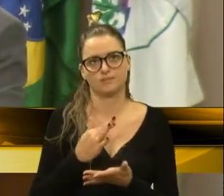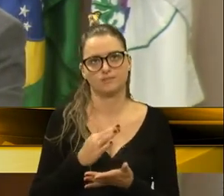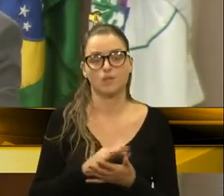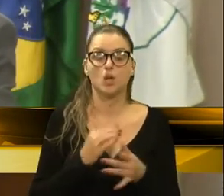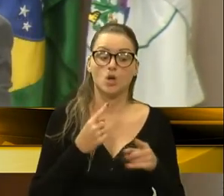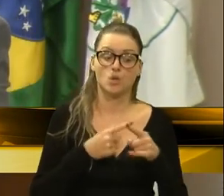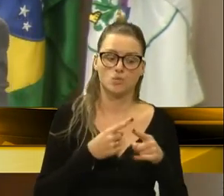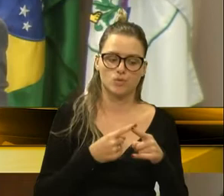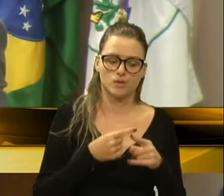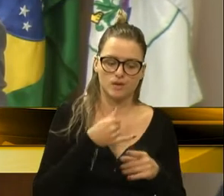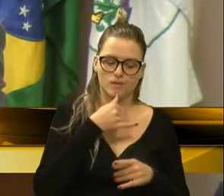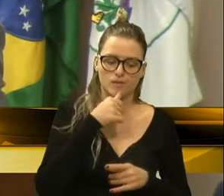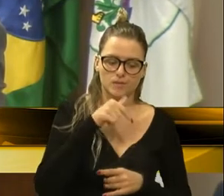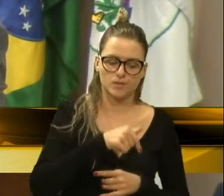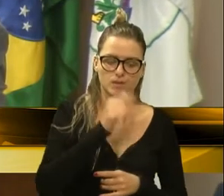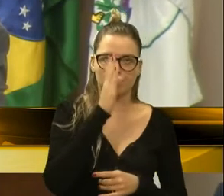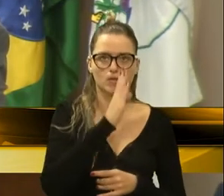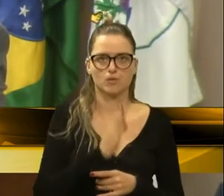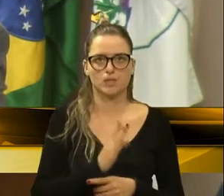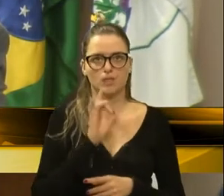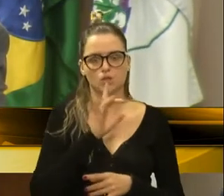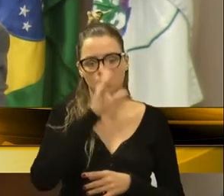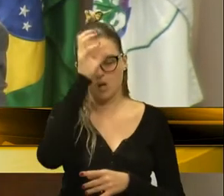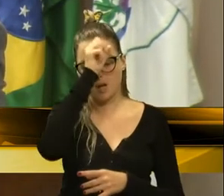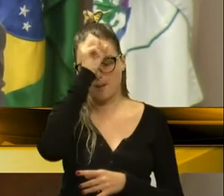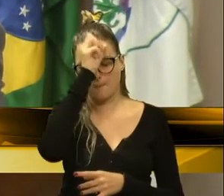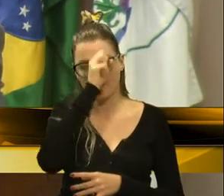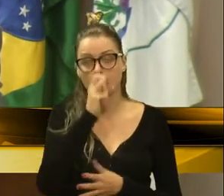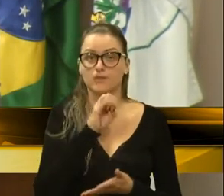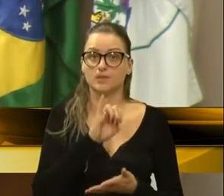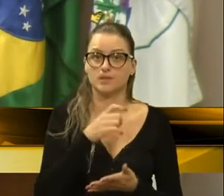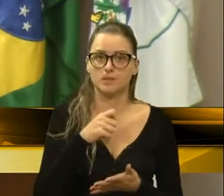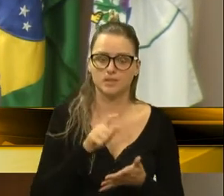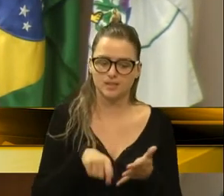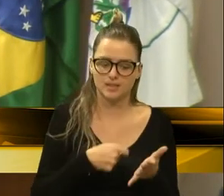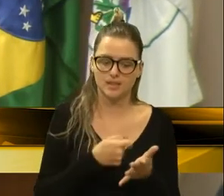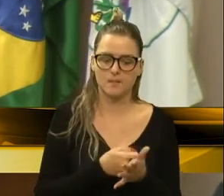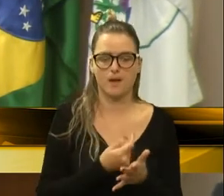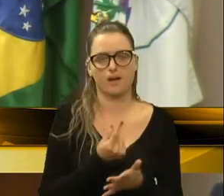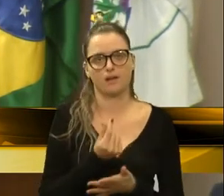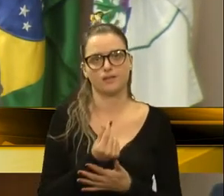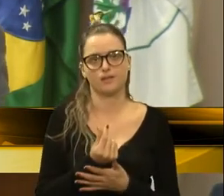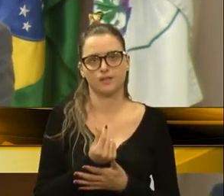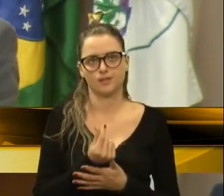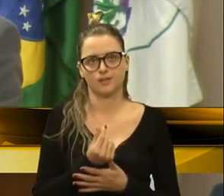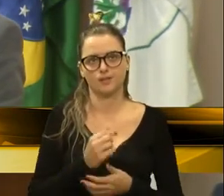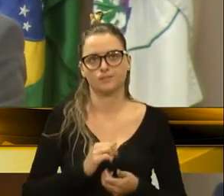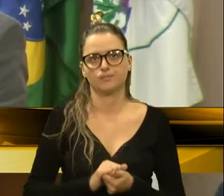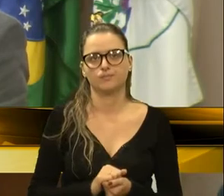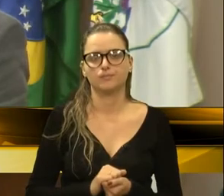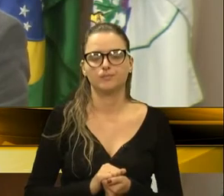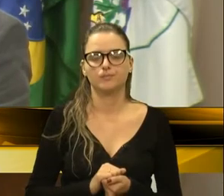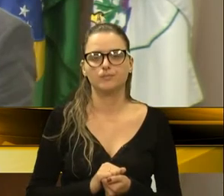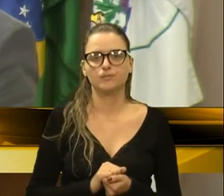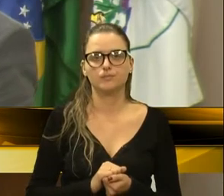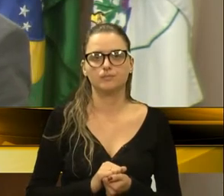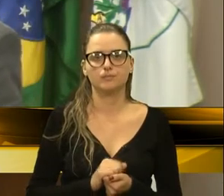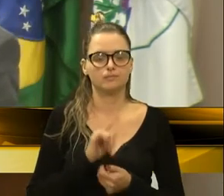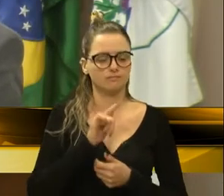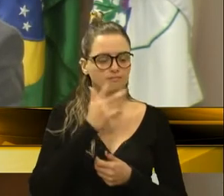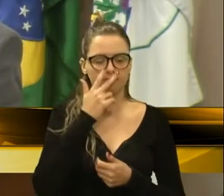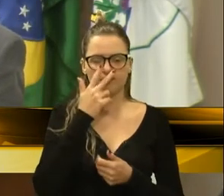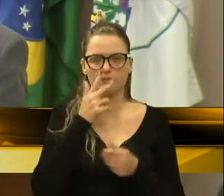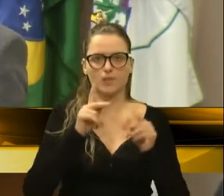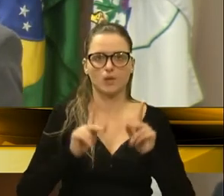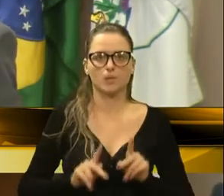Porque, infelizmente, o brasileiro é assim, só aprende quando sente no bolso. Né? É como aquela pessoa